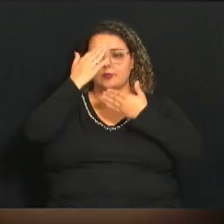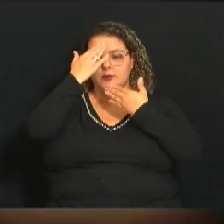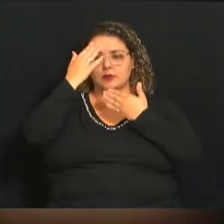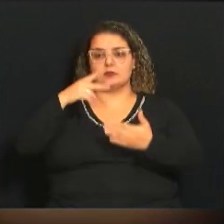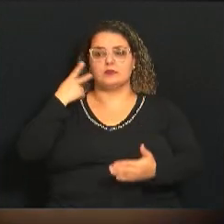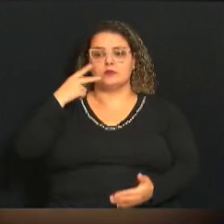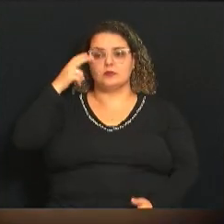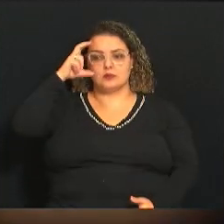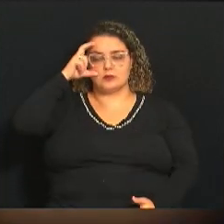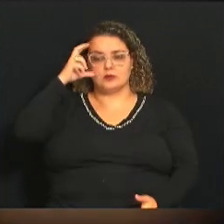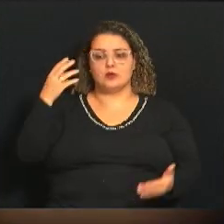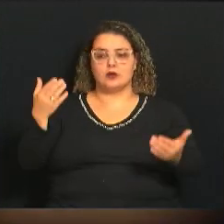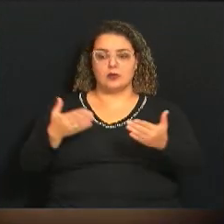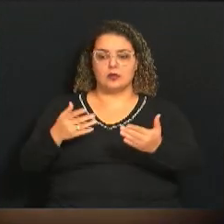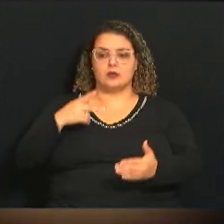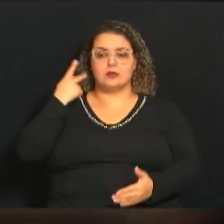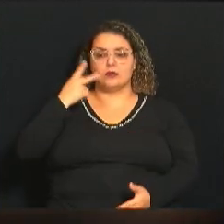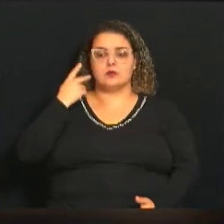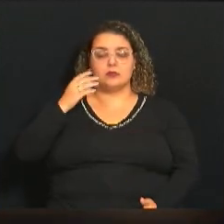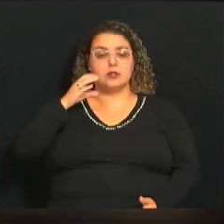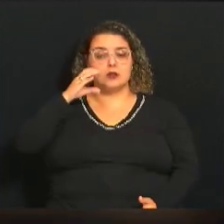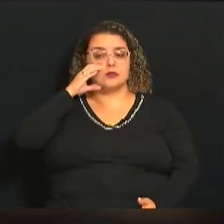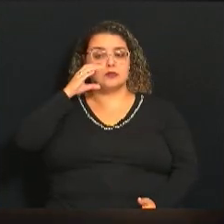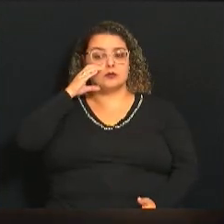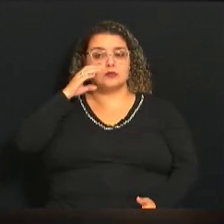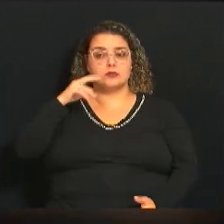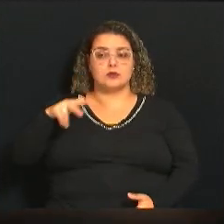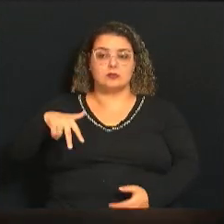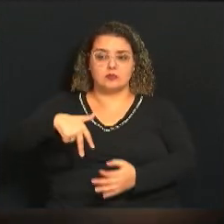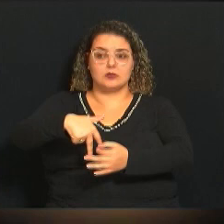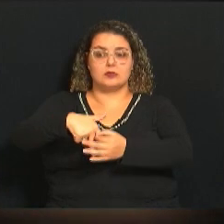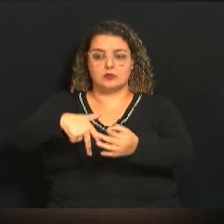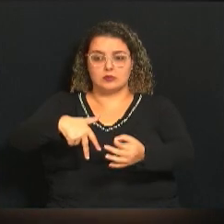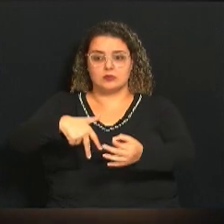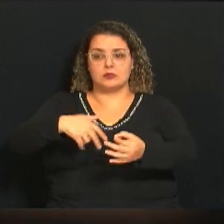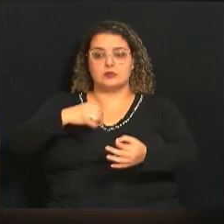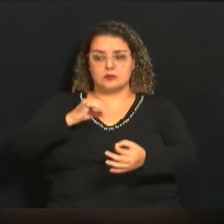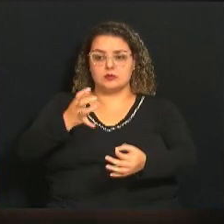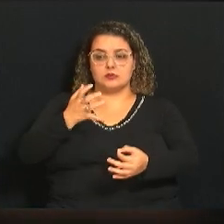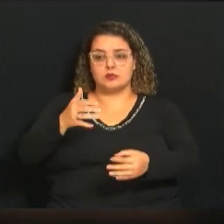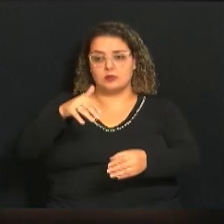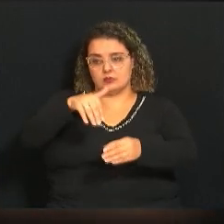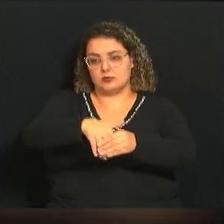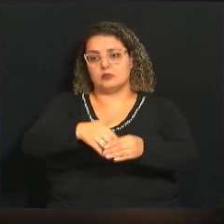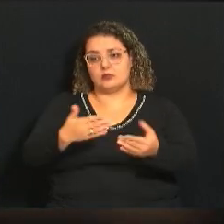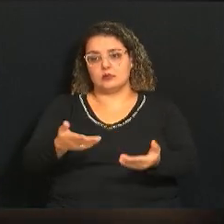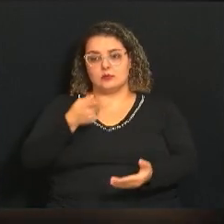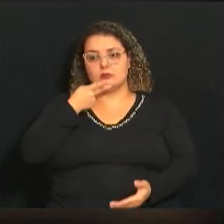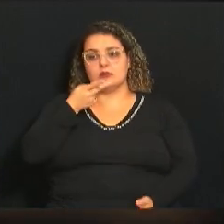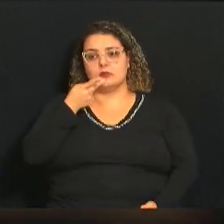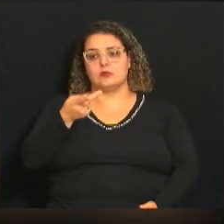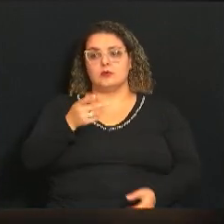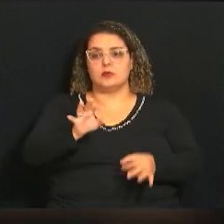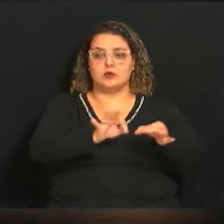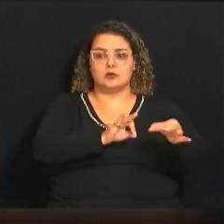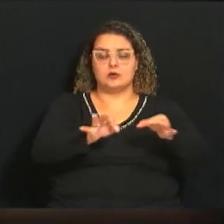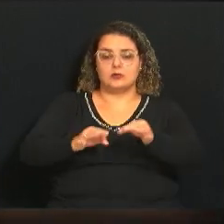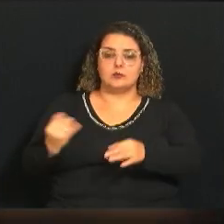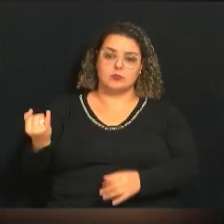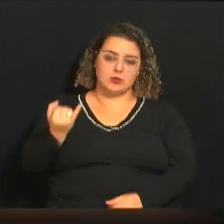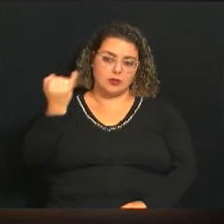inclusive garantindo que elas não sejam separadas, né, não haja desmembramento de grupo de irmãos, e também esse amparo, todo o que eu